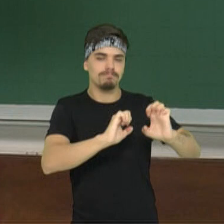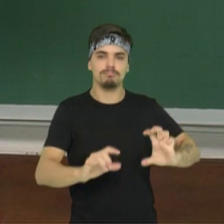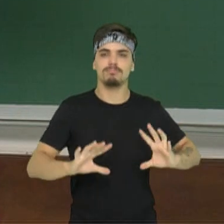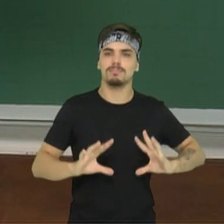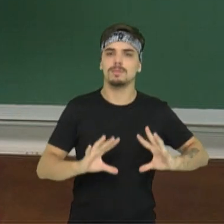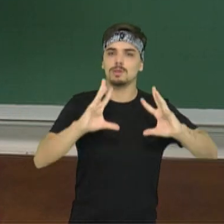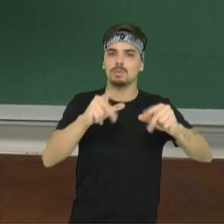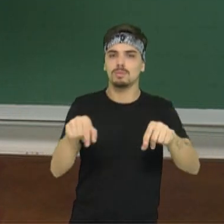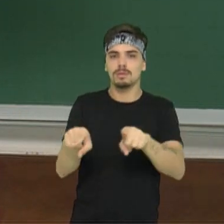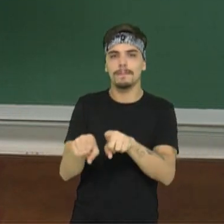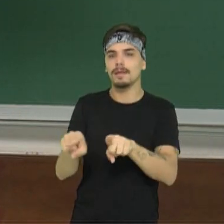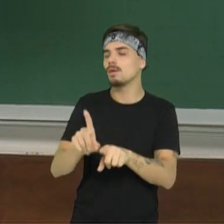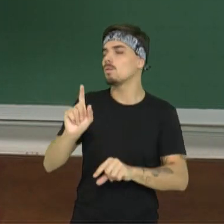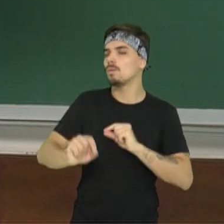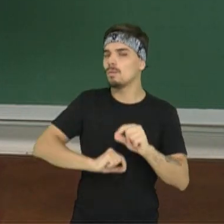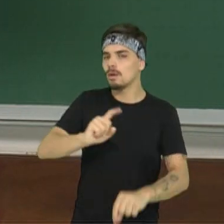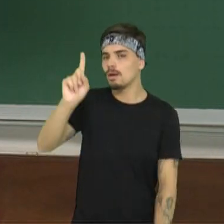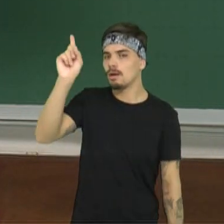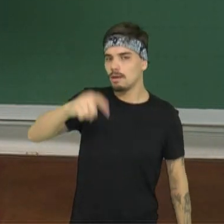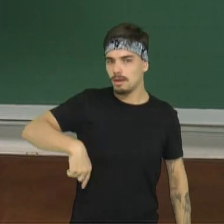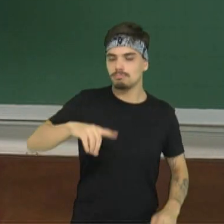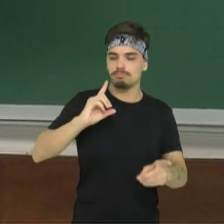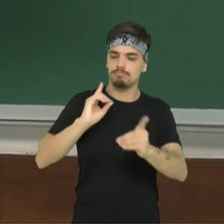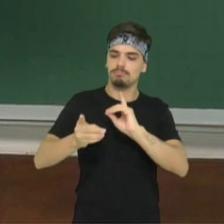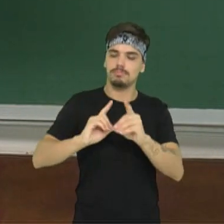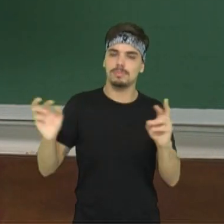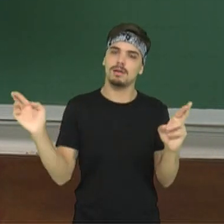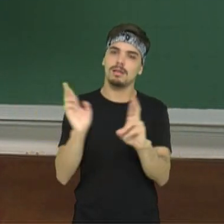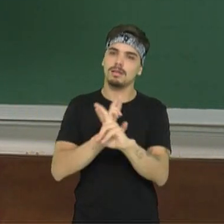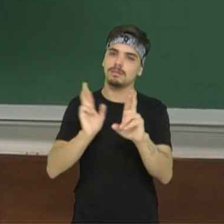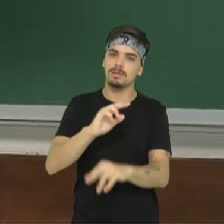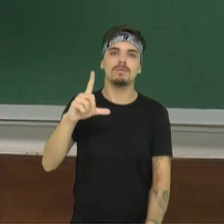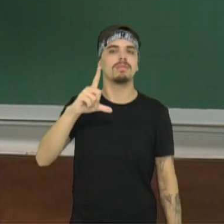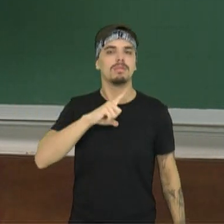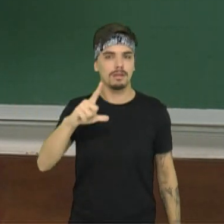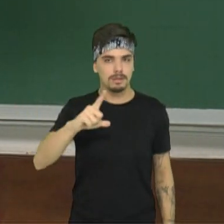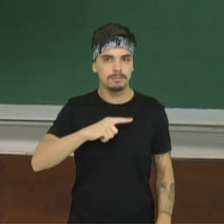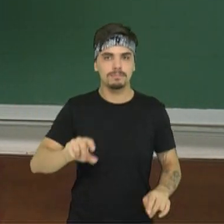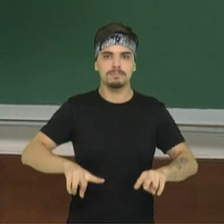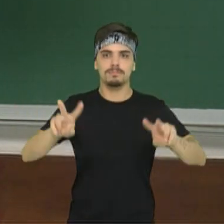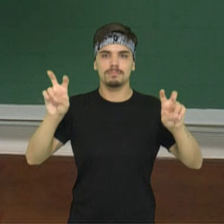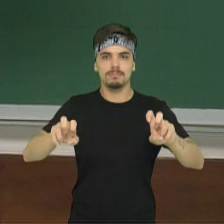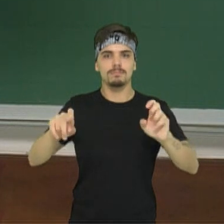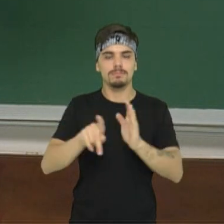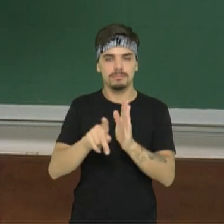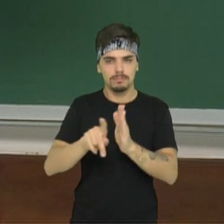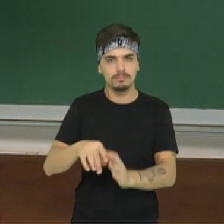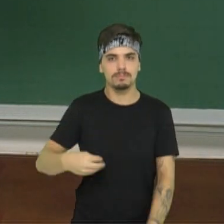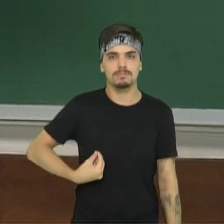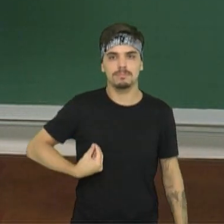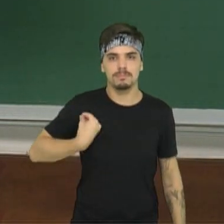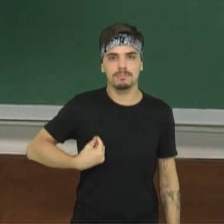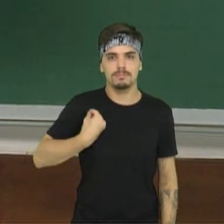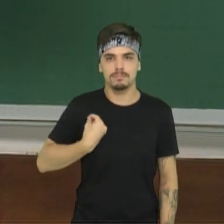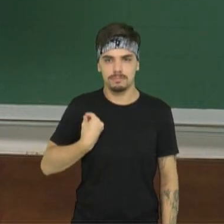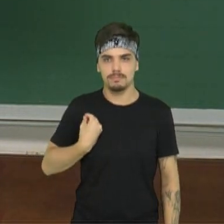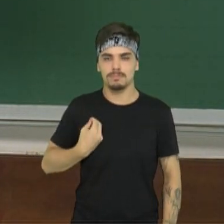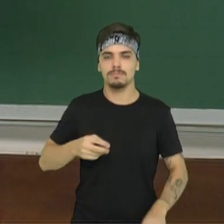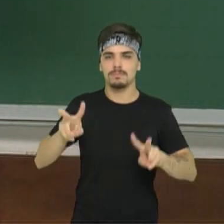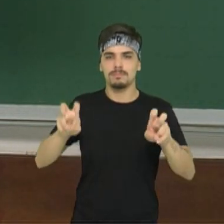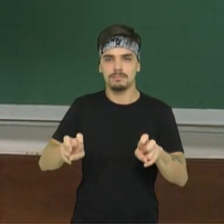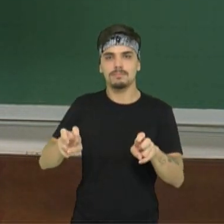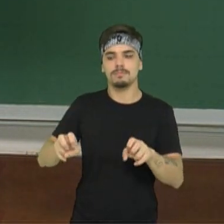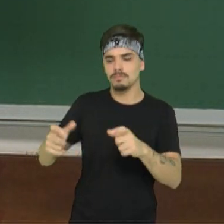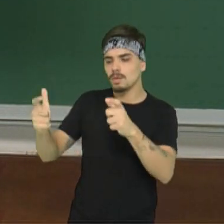mais, que é essa dinâmica da relação das nações que habitam esse continente com o espaço